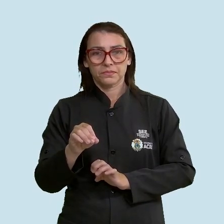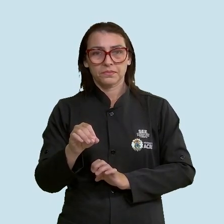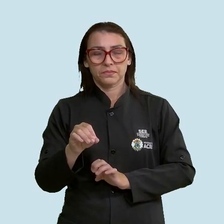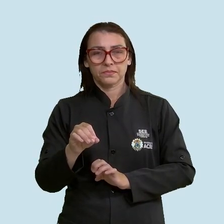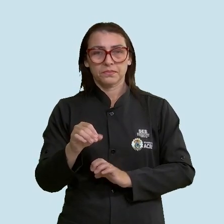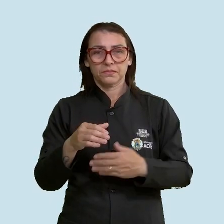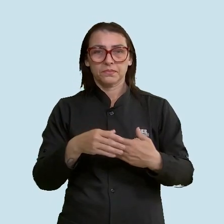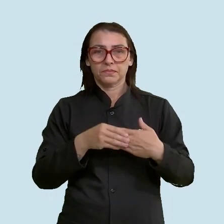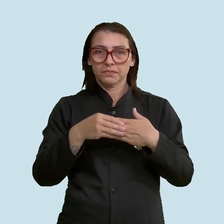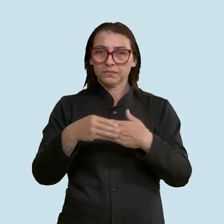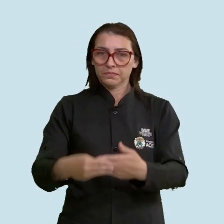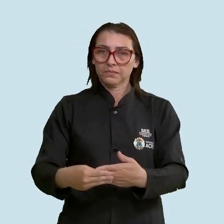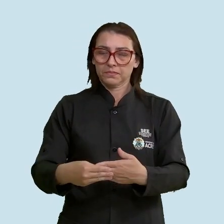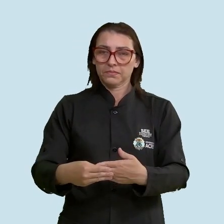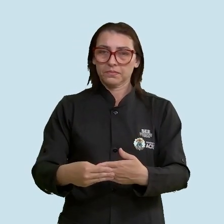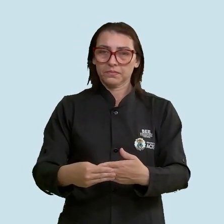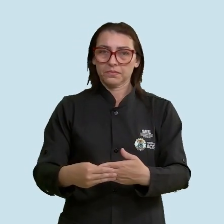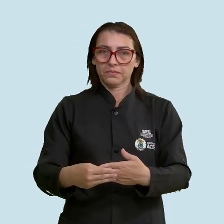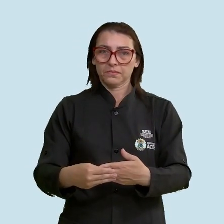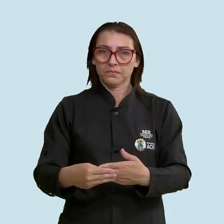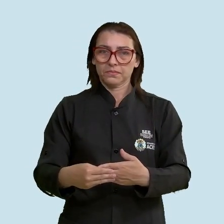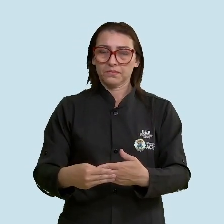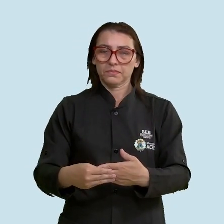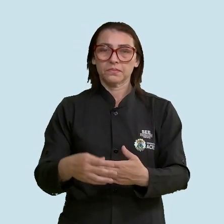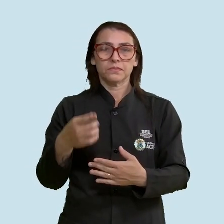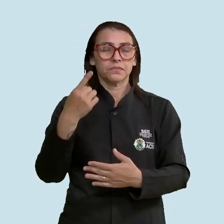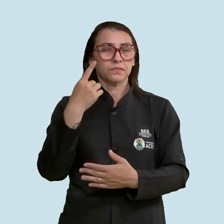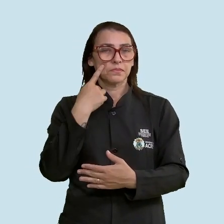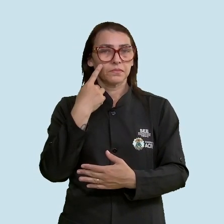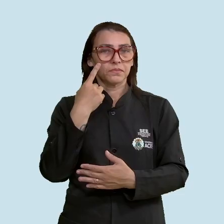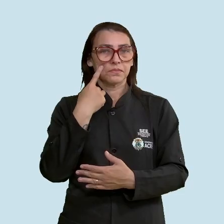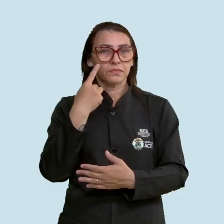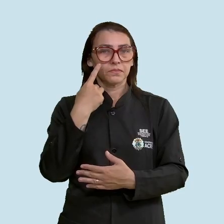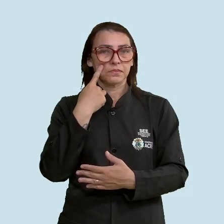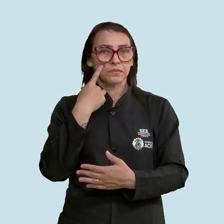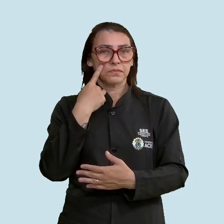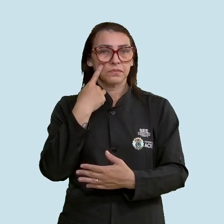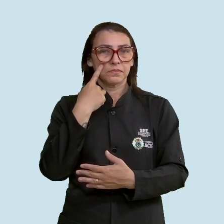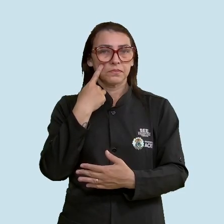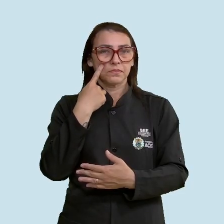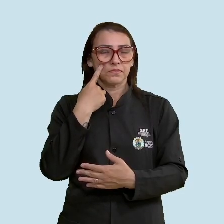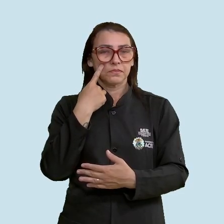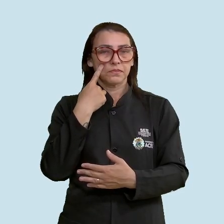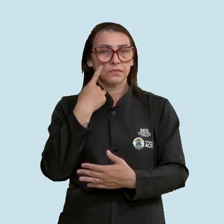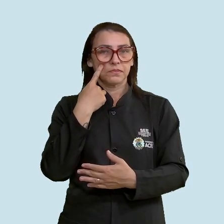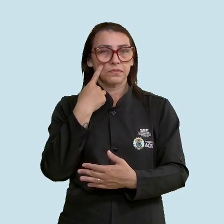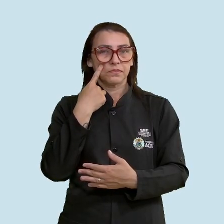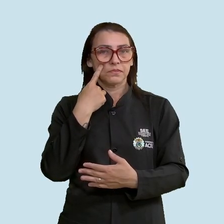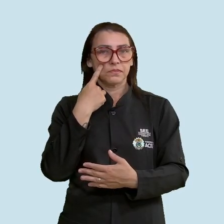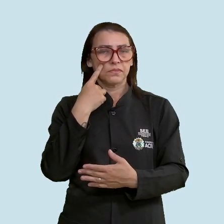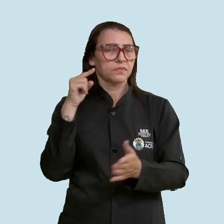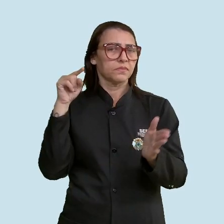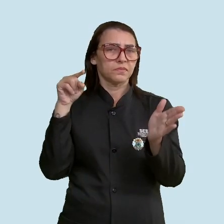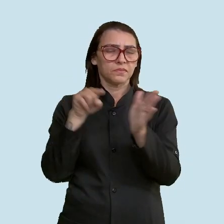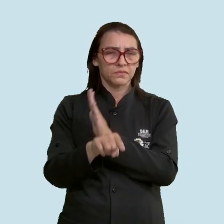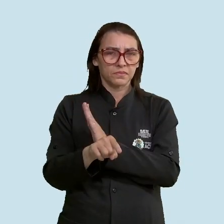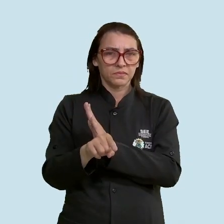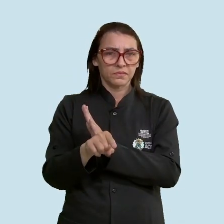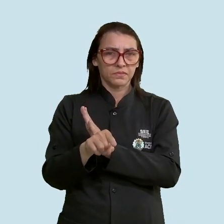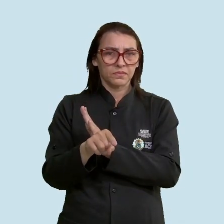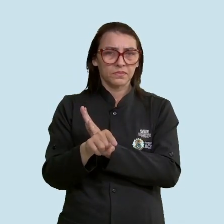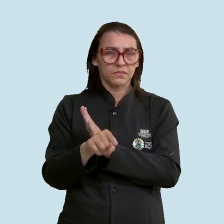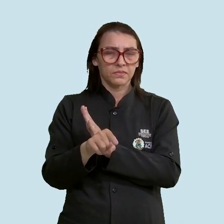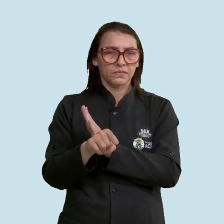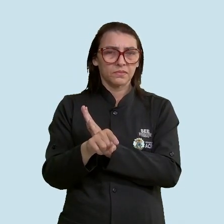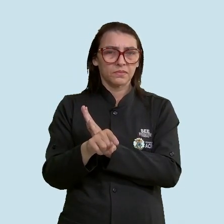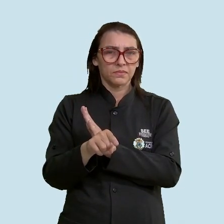Ela traz esse olhar crítico, né, de questionar, de